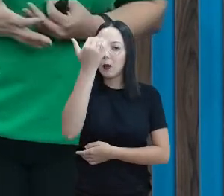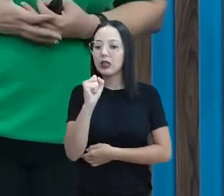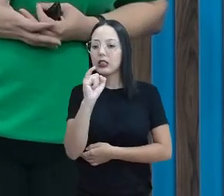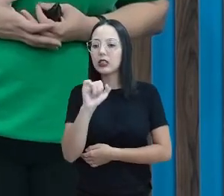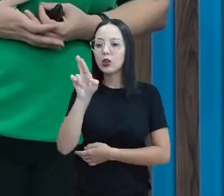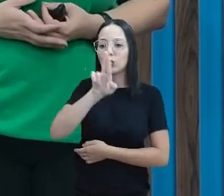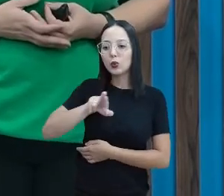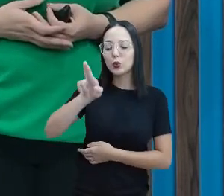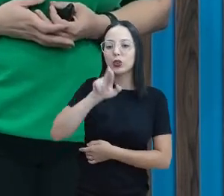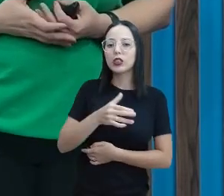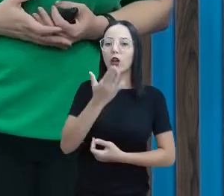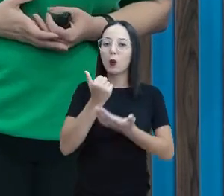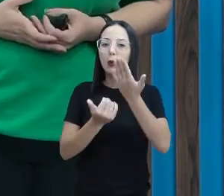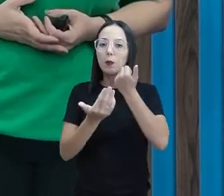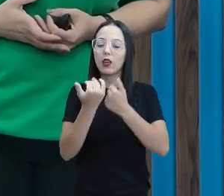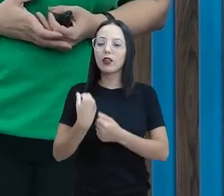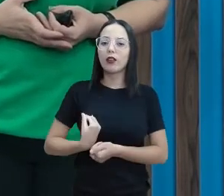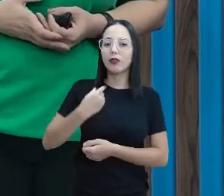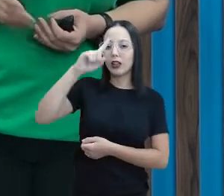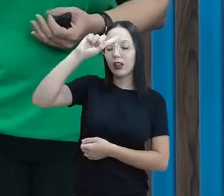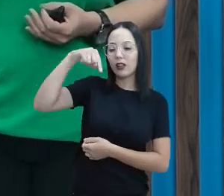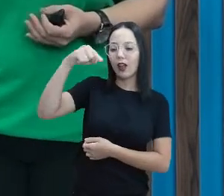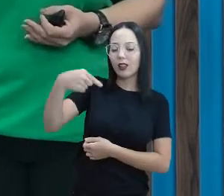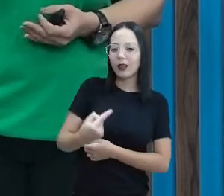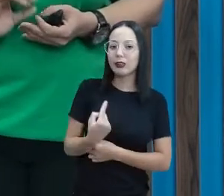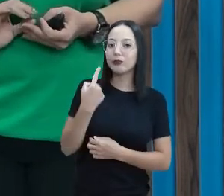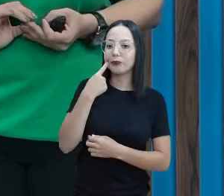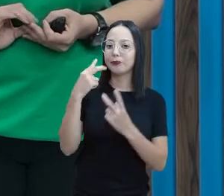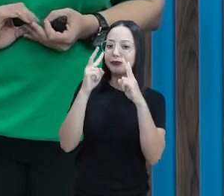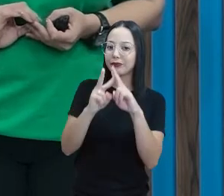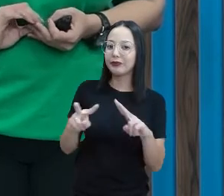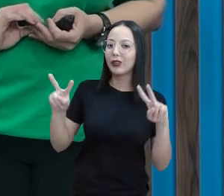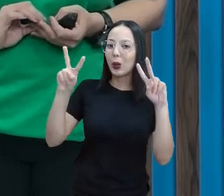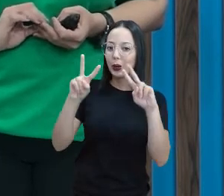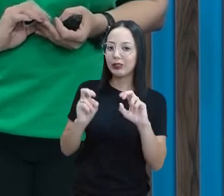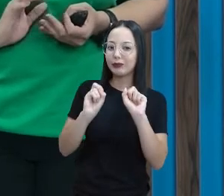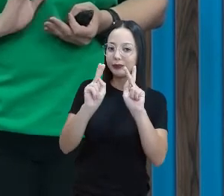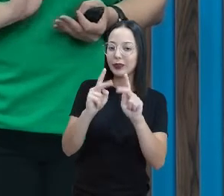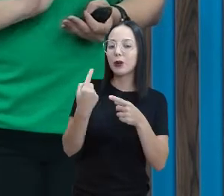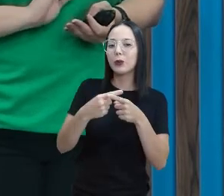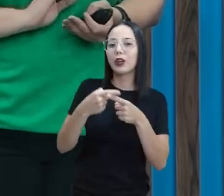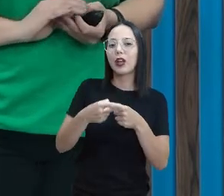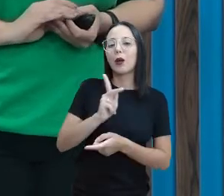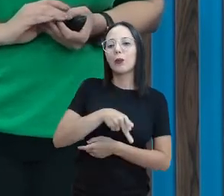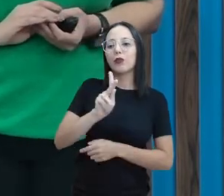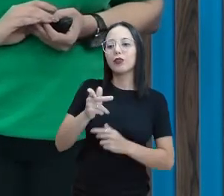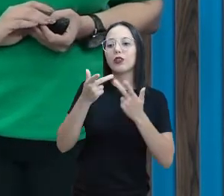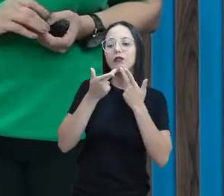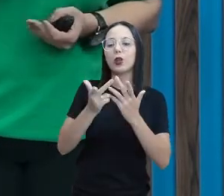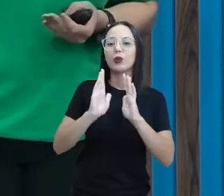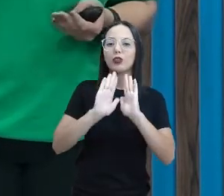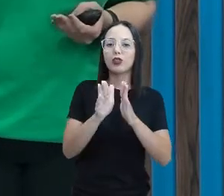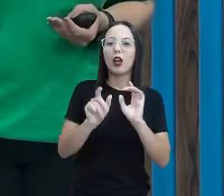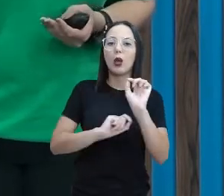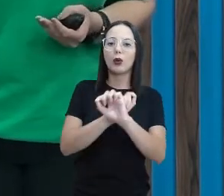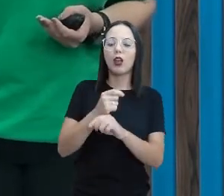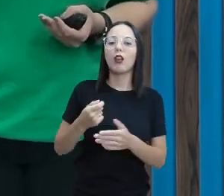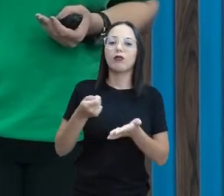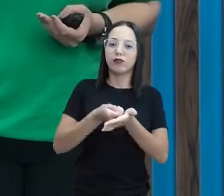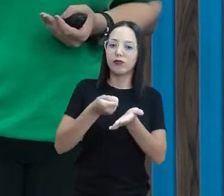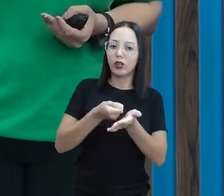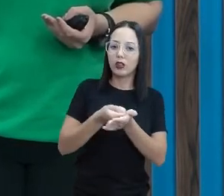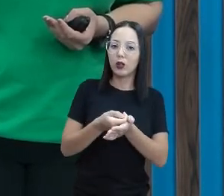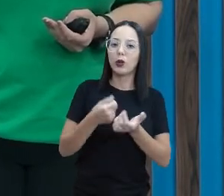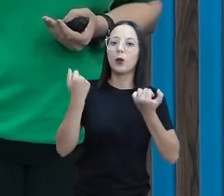esses alimentos, né, no dia a dia de vocês, dá uma olhadinha na embalagem, porque, como a professora Isabel falou, é obrigatório, né?